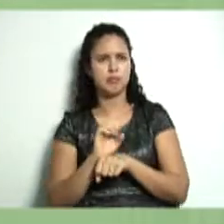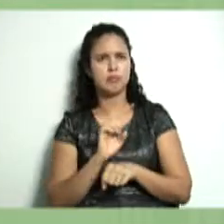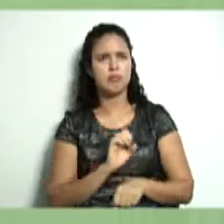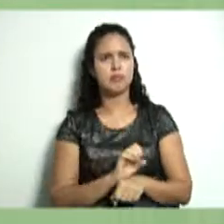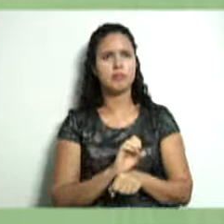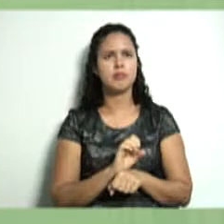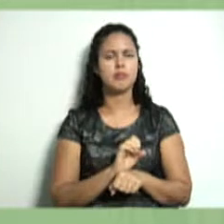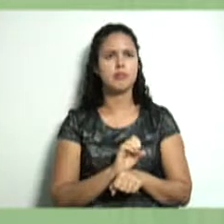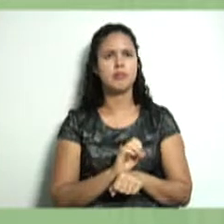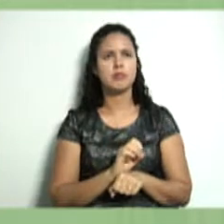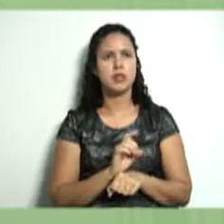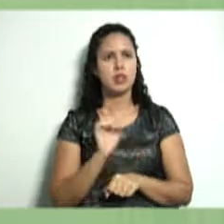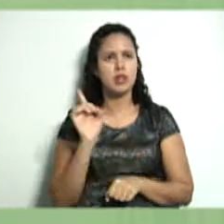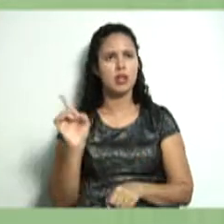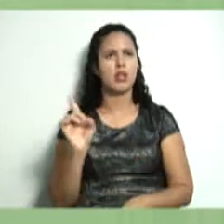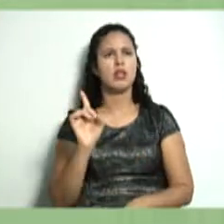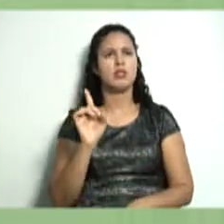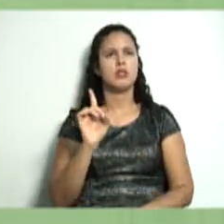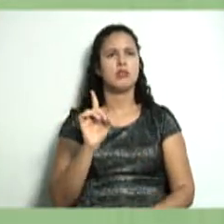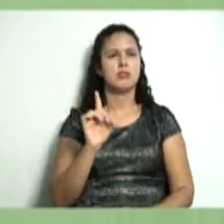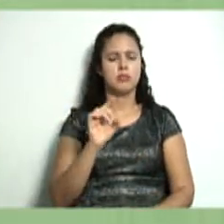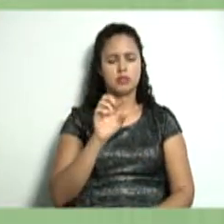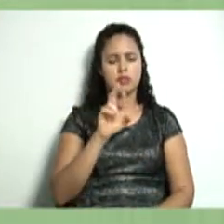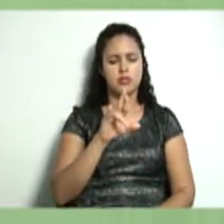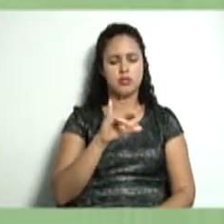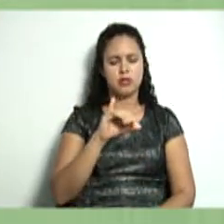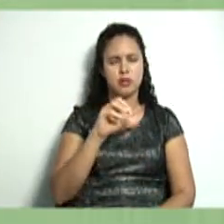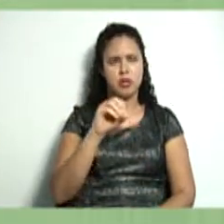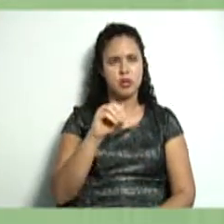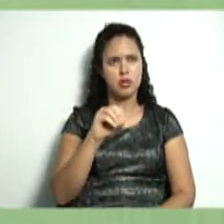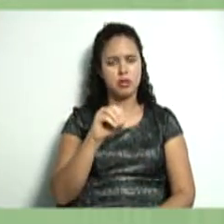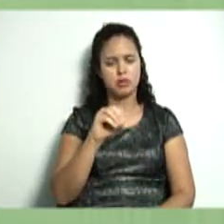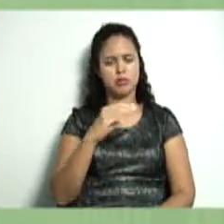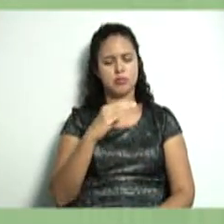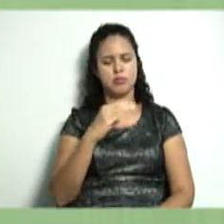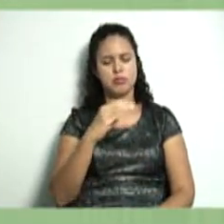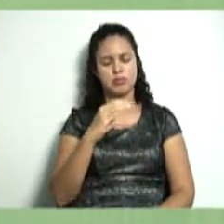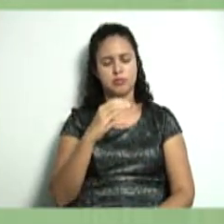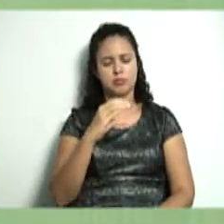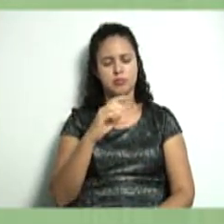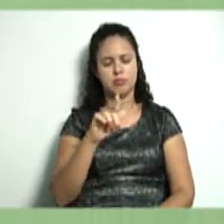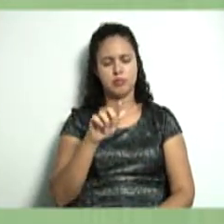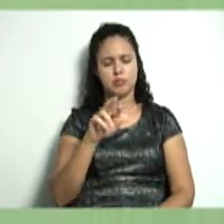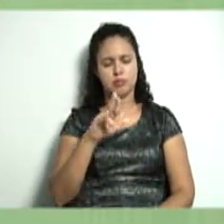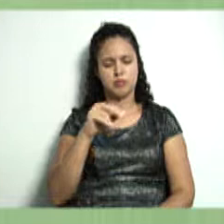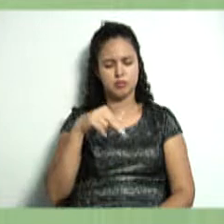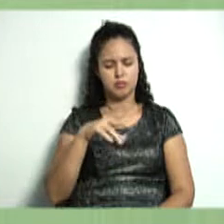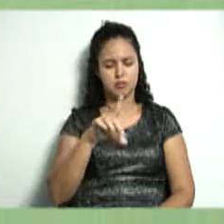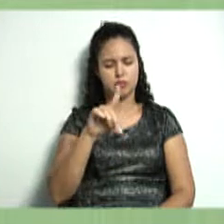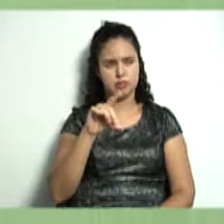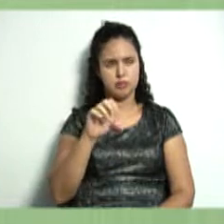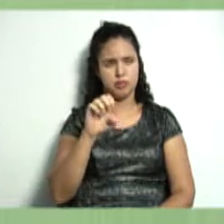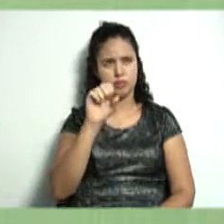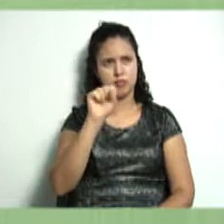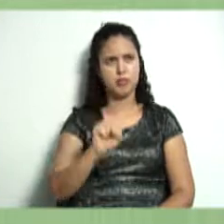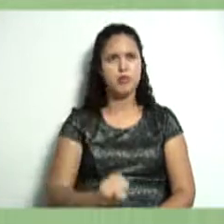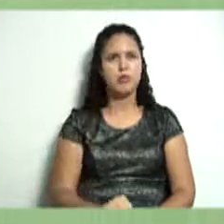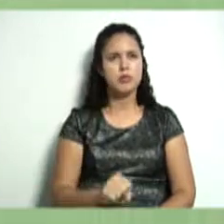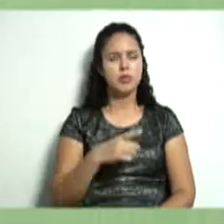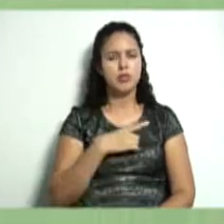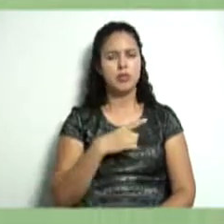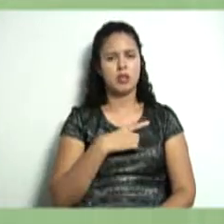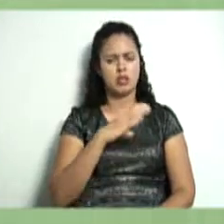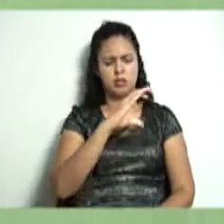lá no Rio Grande do Sul é o estado que mais tem cooperativas. Tem 1.026